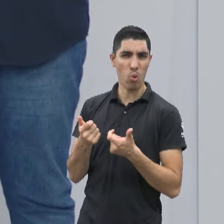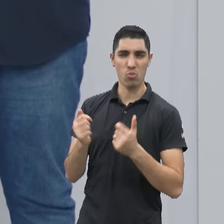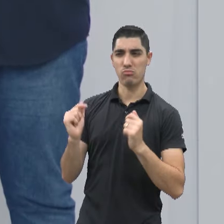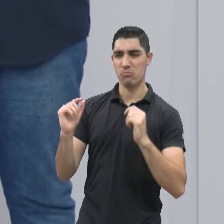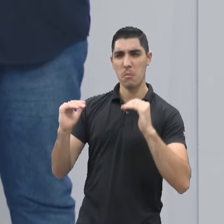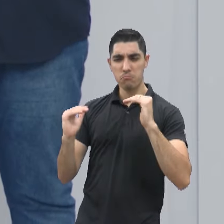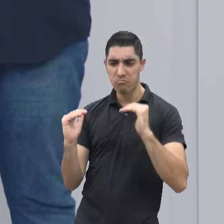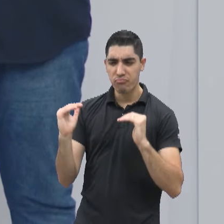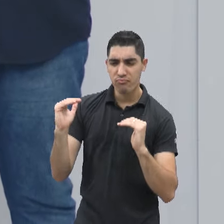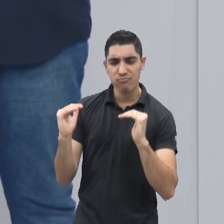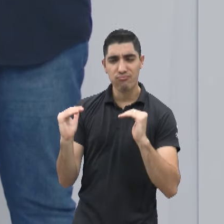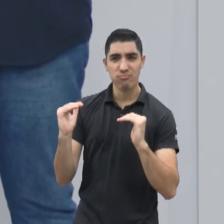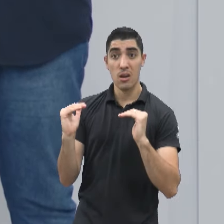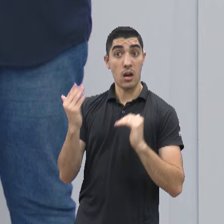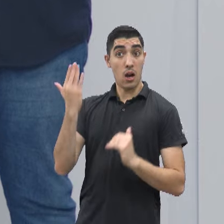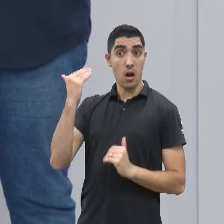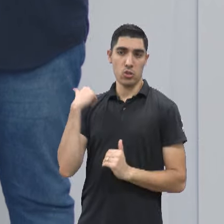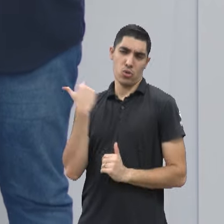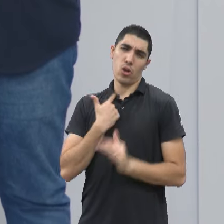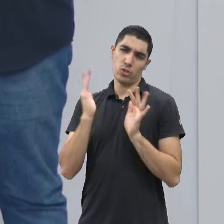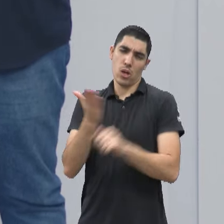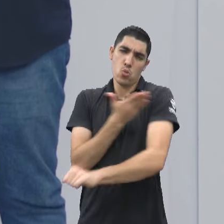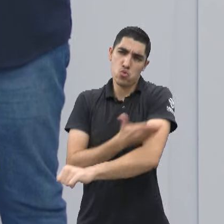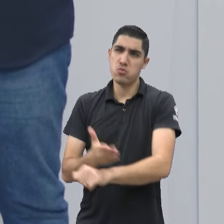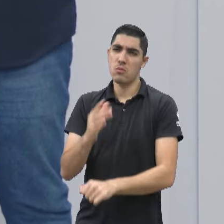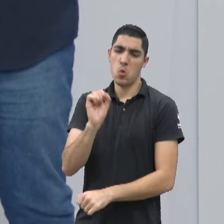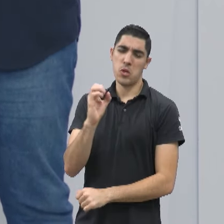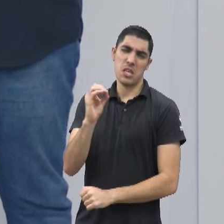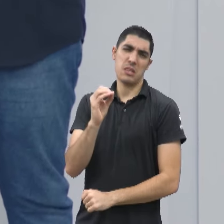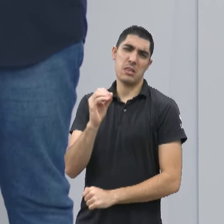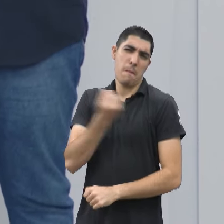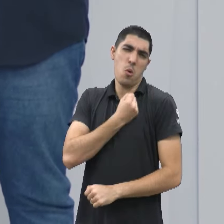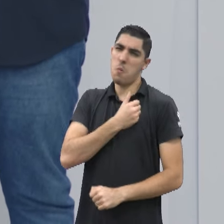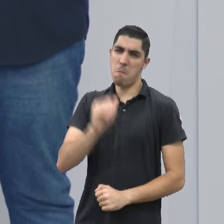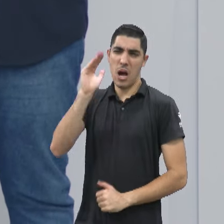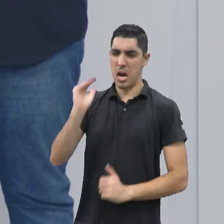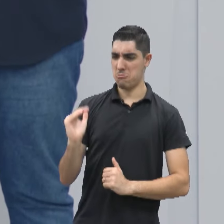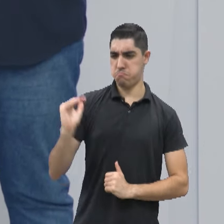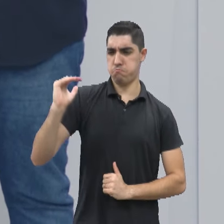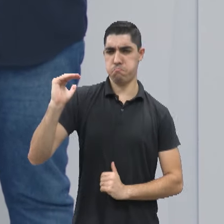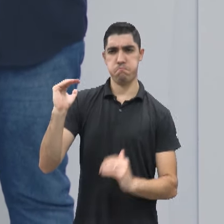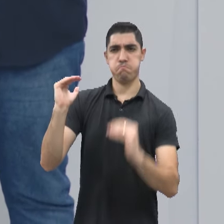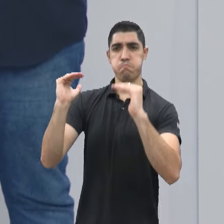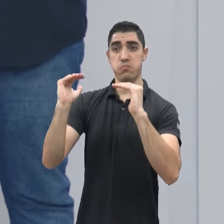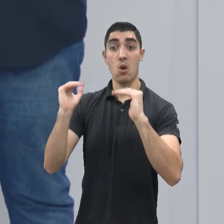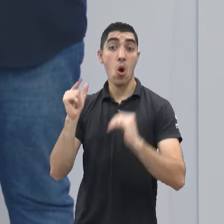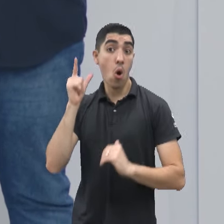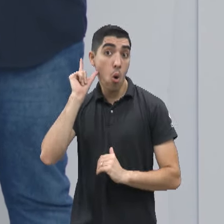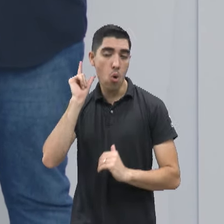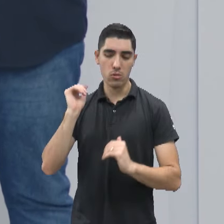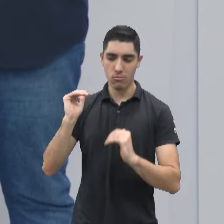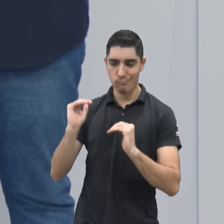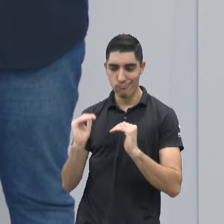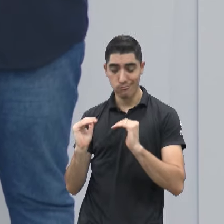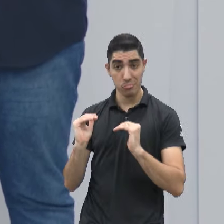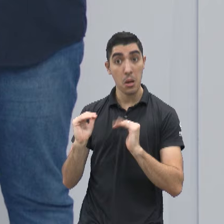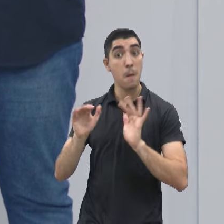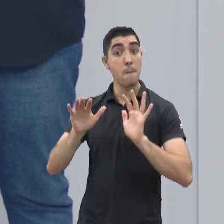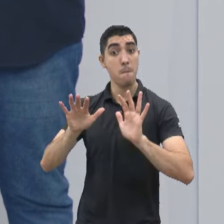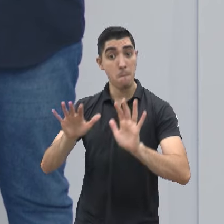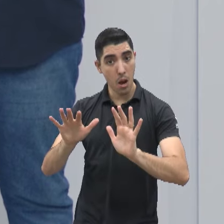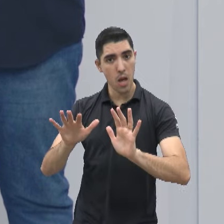com placares com resultados aí acima dos 80 pontos, próximo disso, um placar mais baixo, mas isso mostra que, olhando